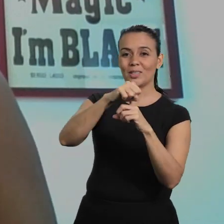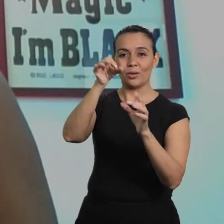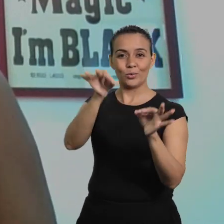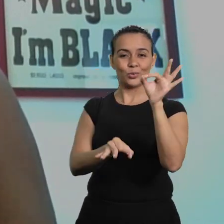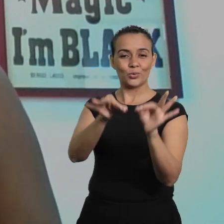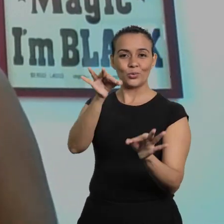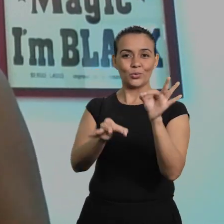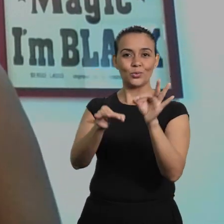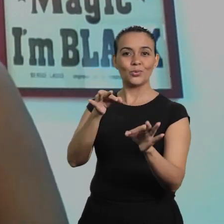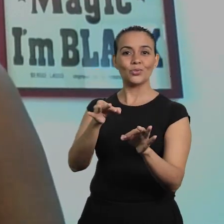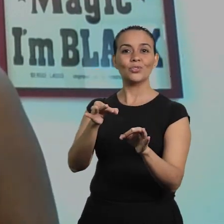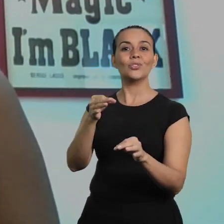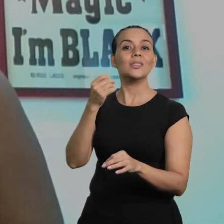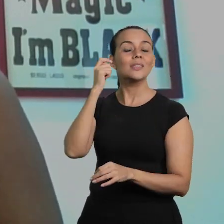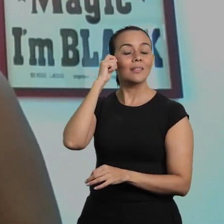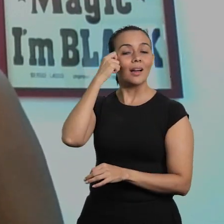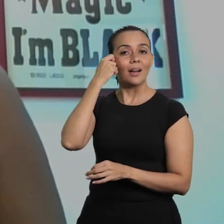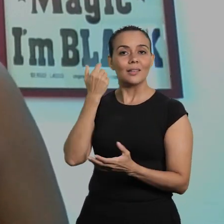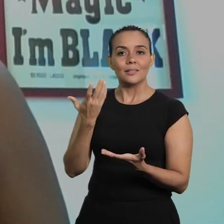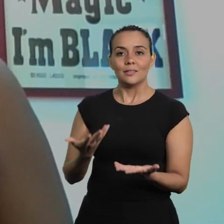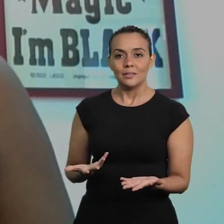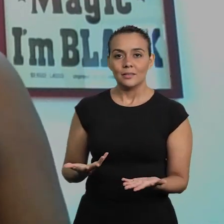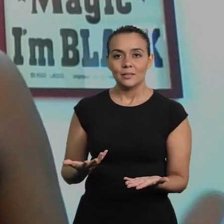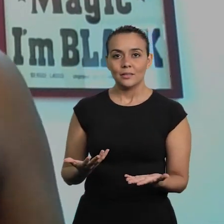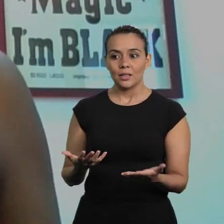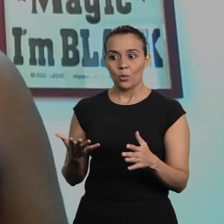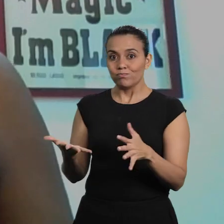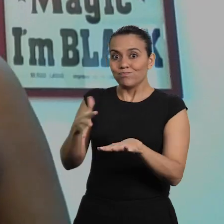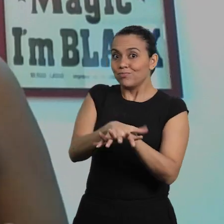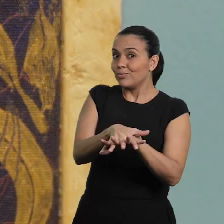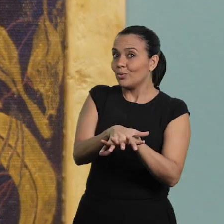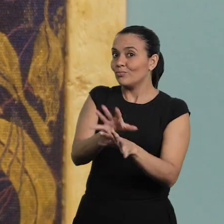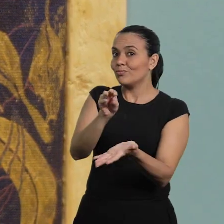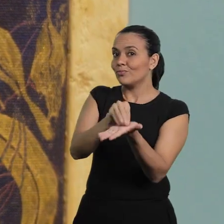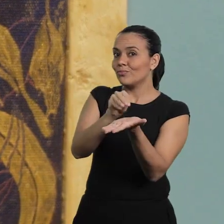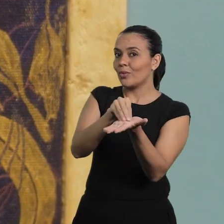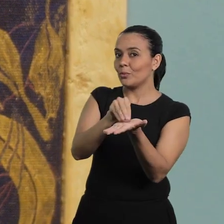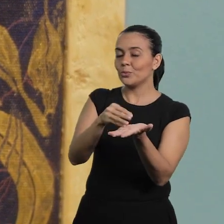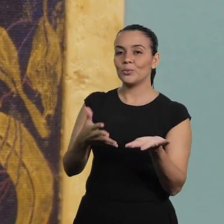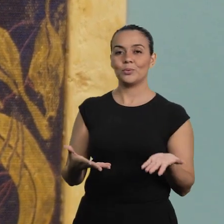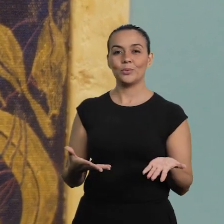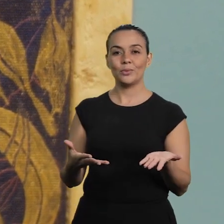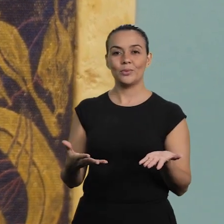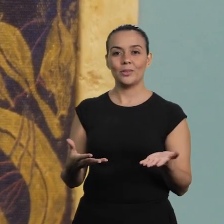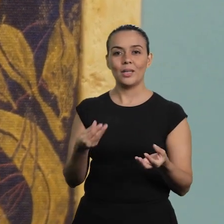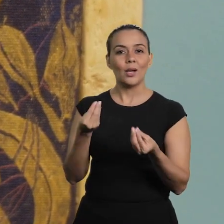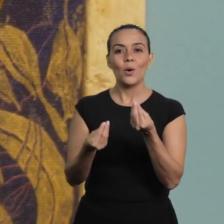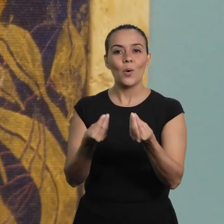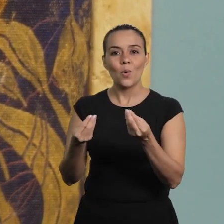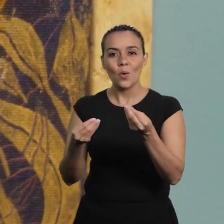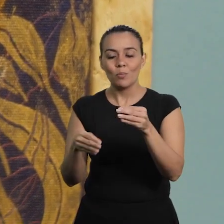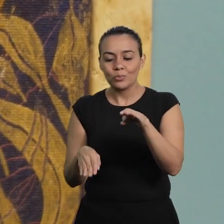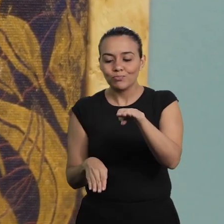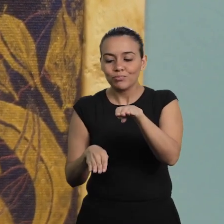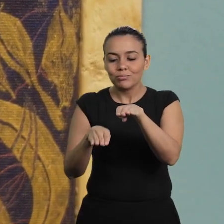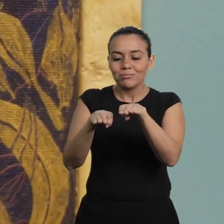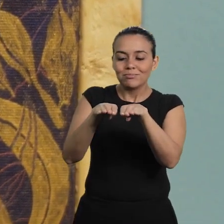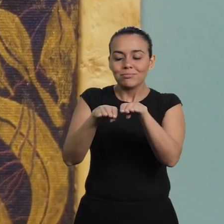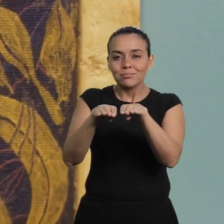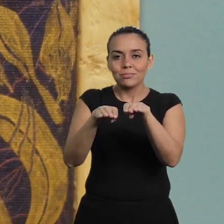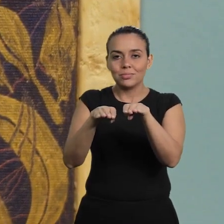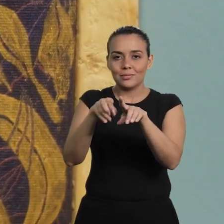justiça racial, e que pudesse incluir as pessoas negras, né, de uma forma mais equânime dentro